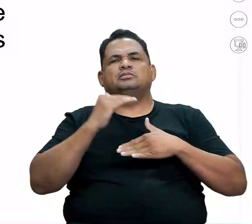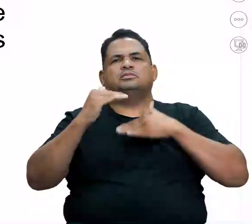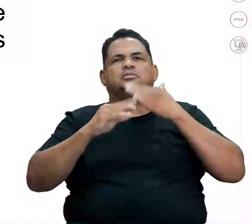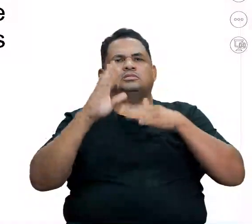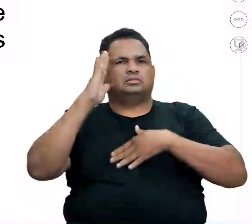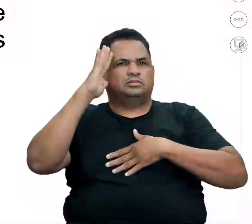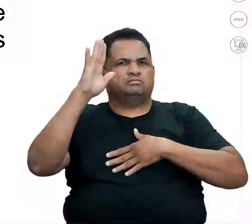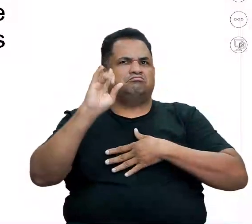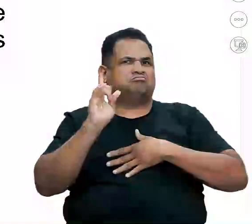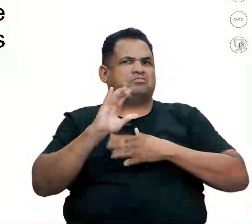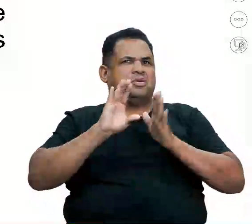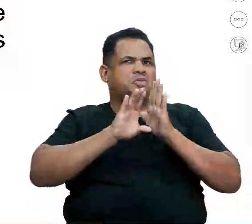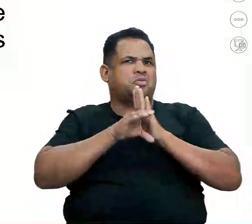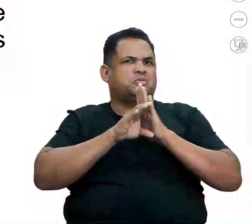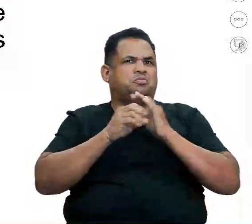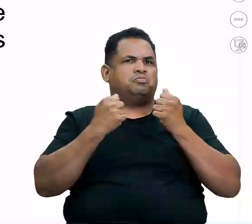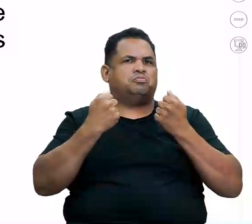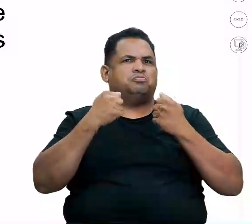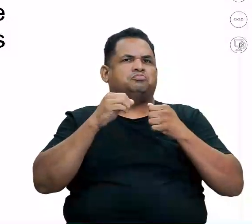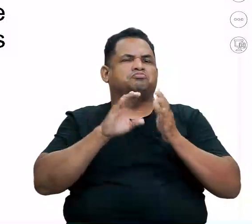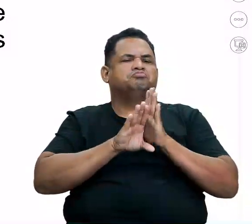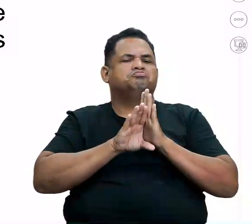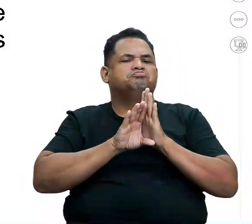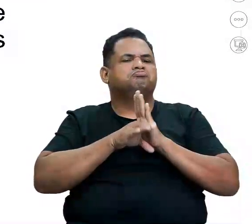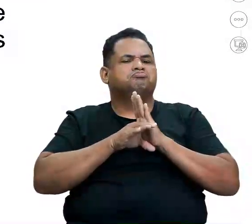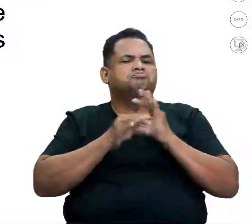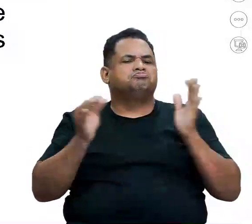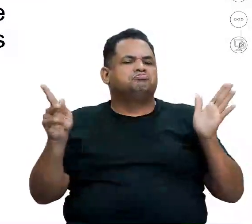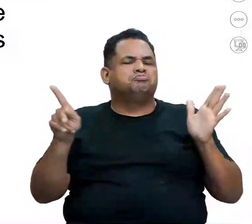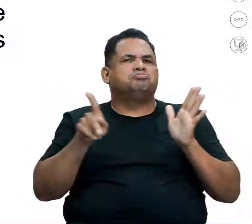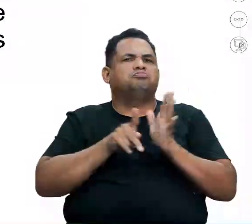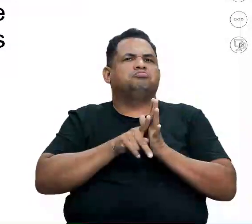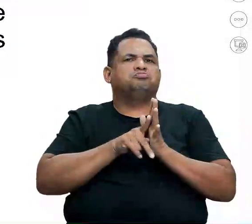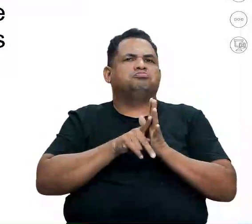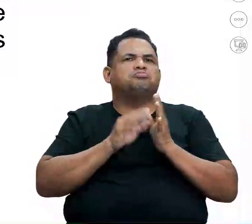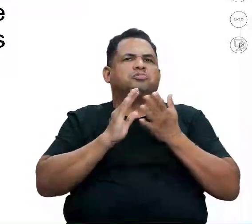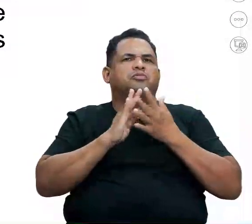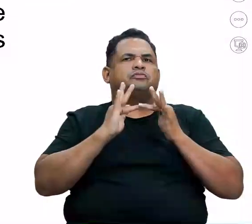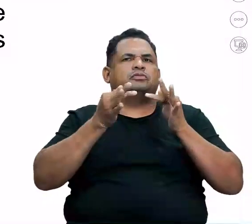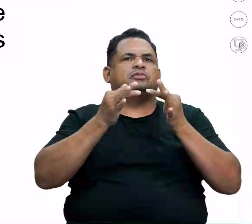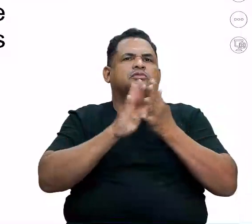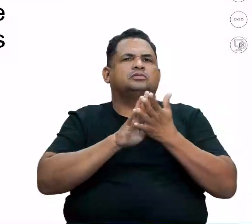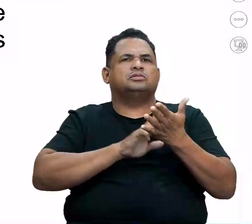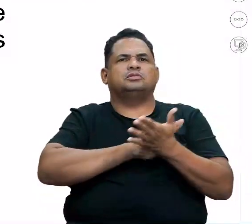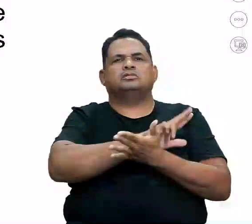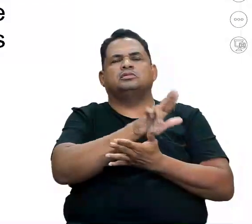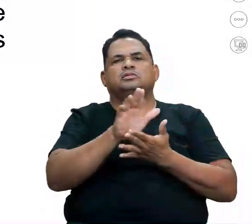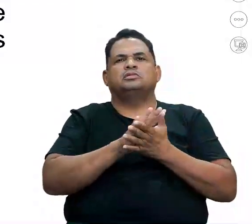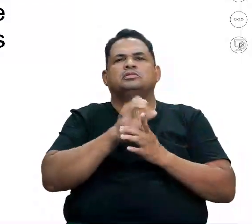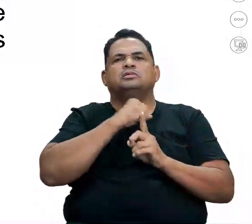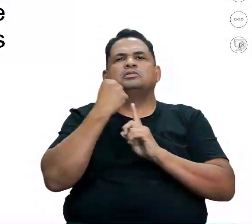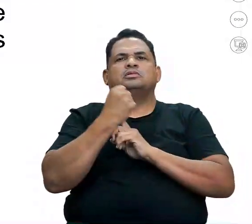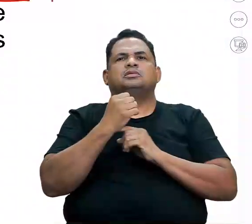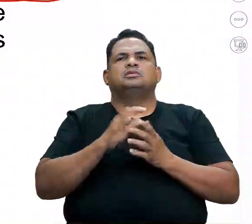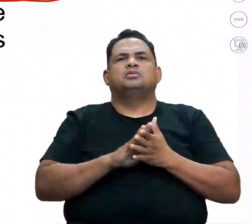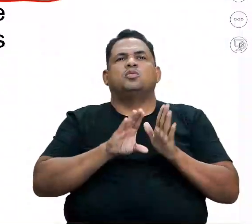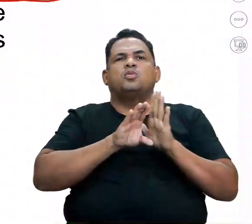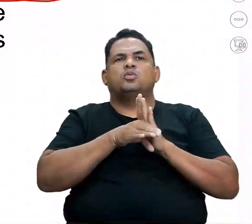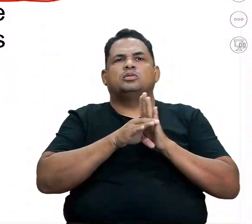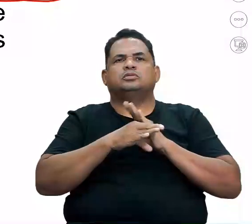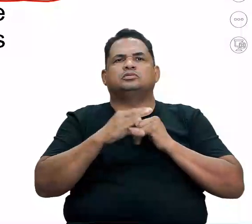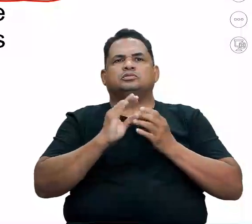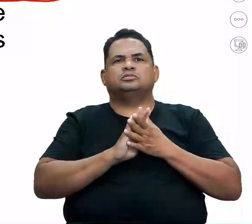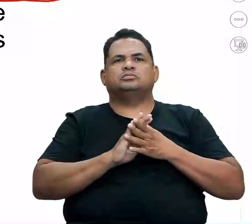é um conceito que pode ser predefinido, né? E aplicado às diferentes organizações sociais. Para ele, o conceito